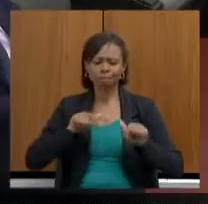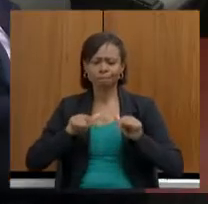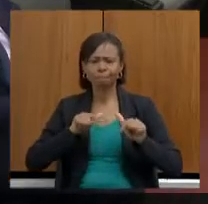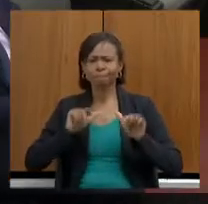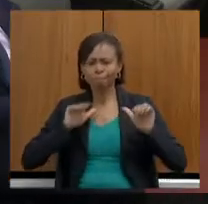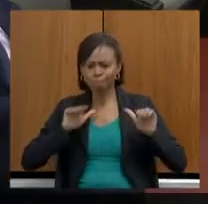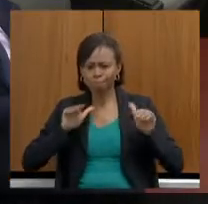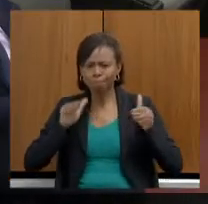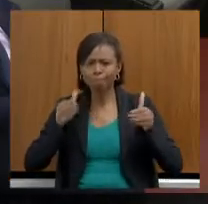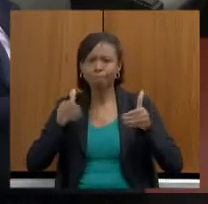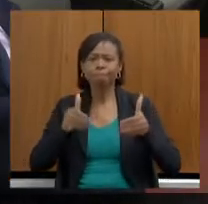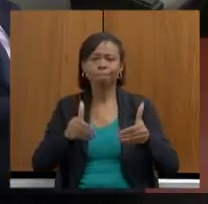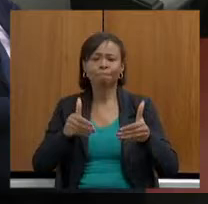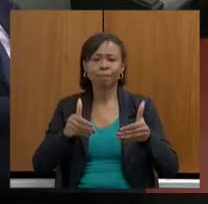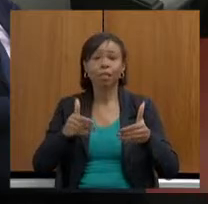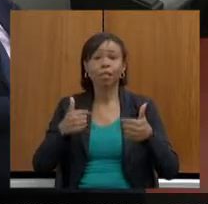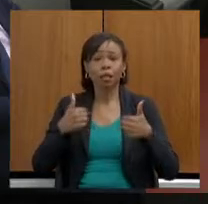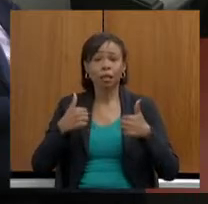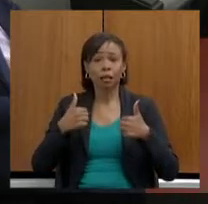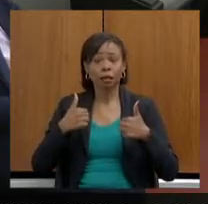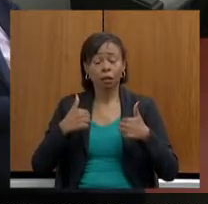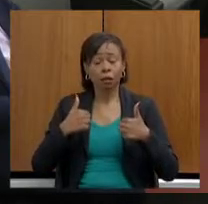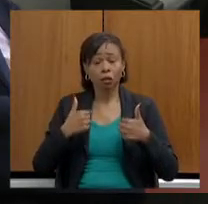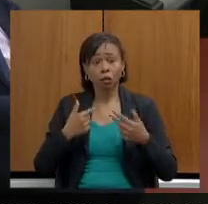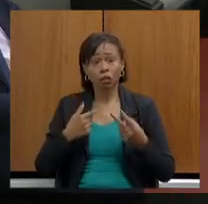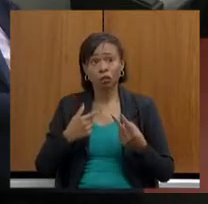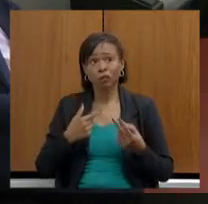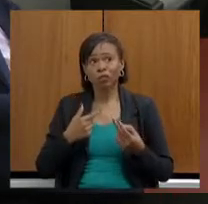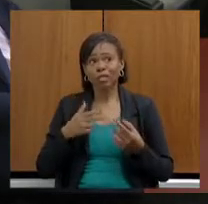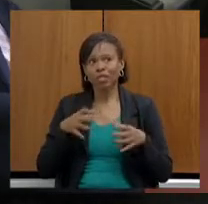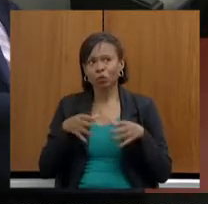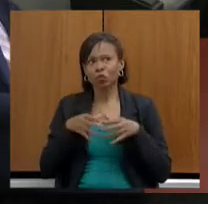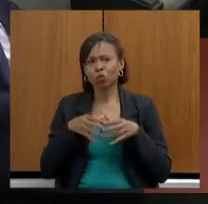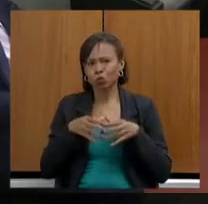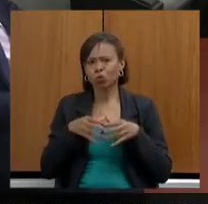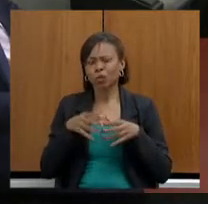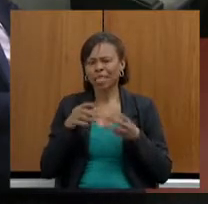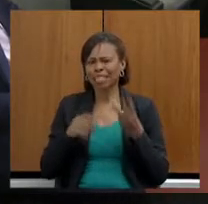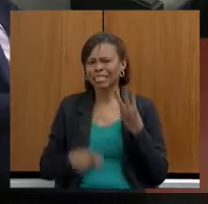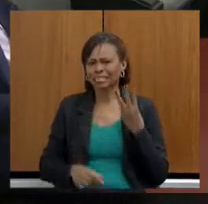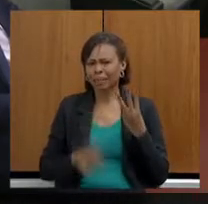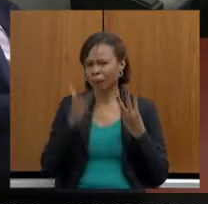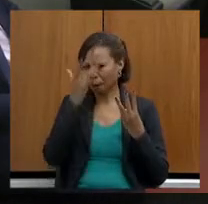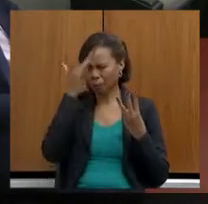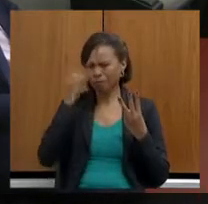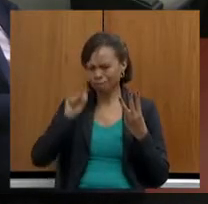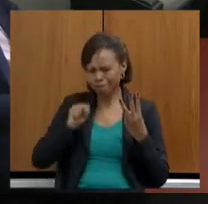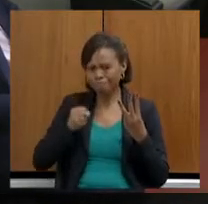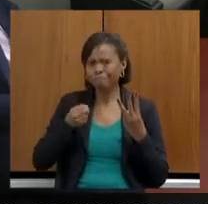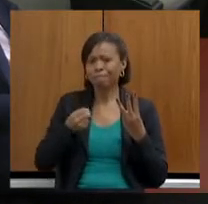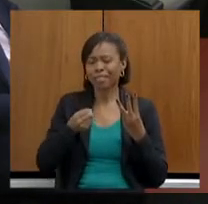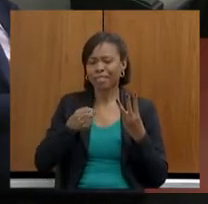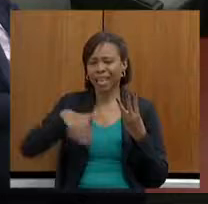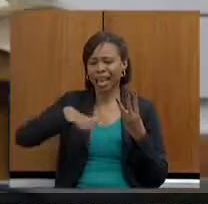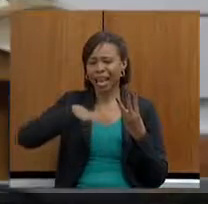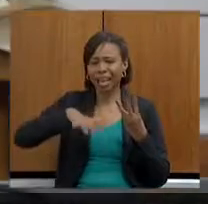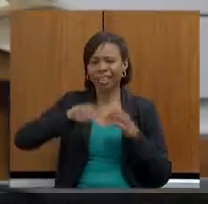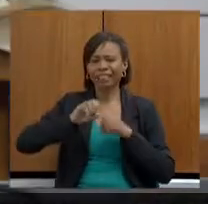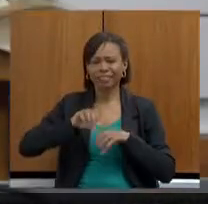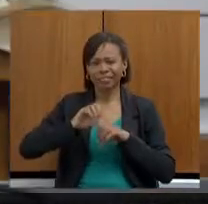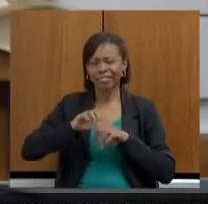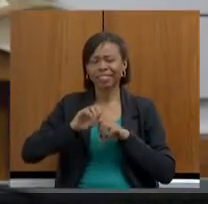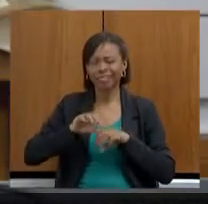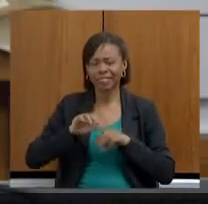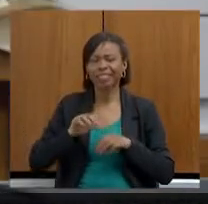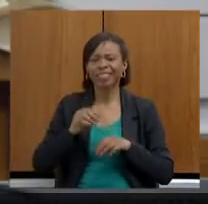é eu diria né que dentro do nosso bloco três grandes defensores nessa questão de educação e